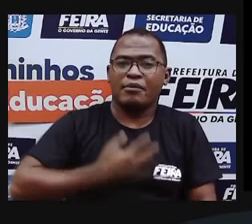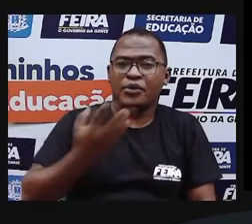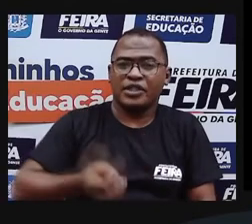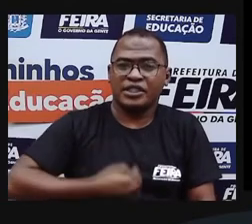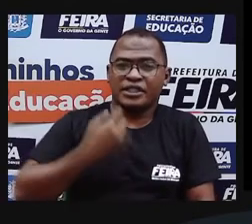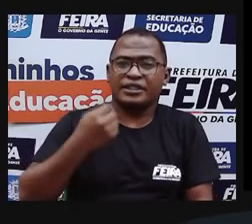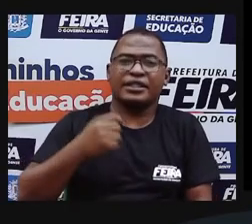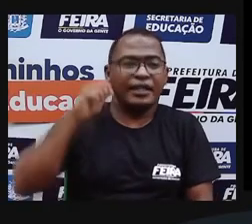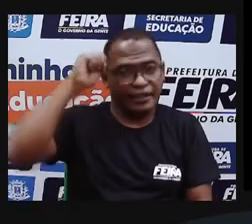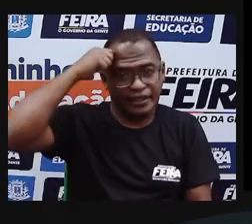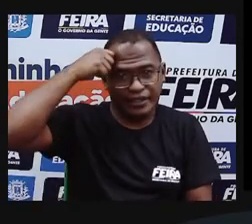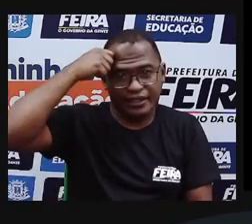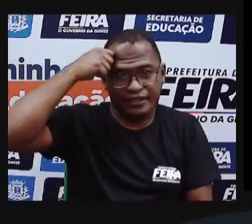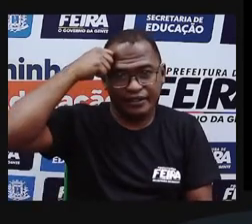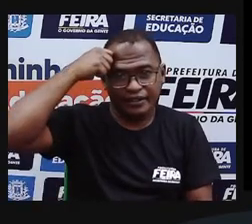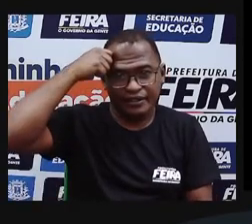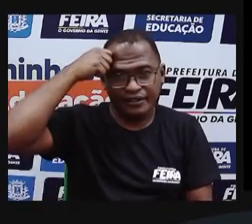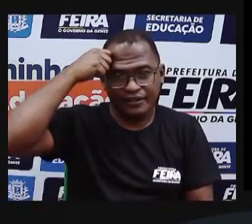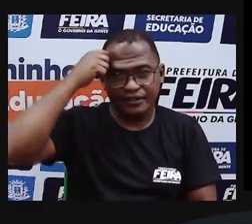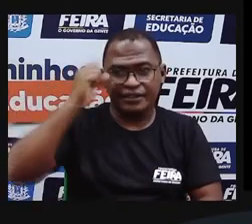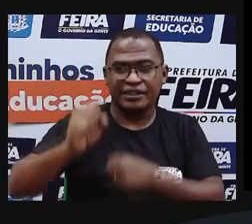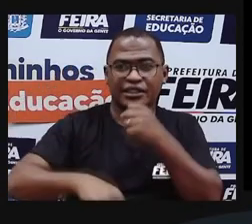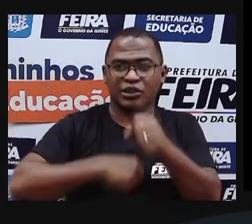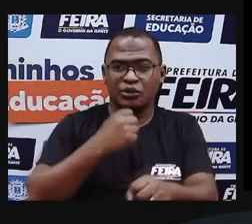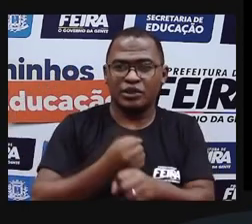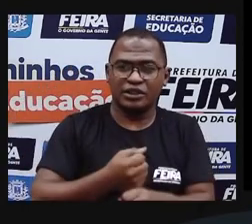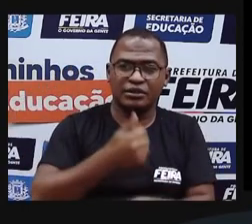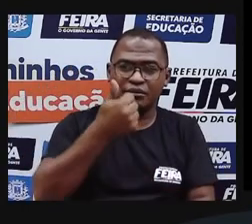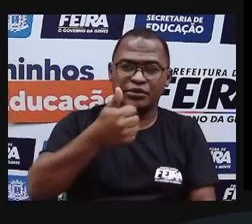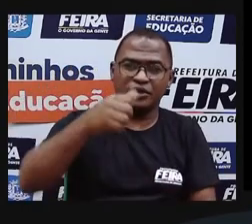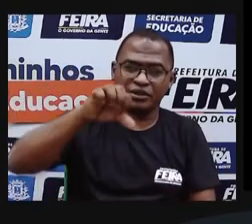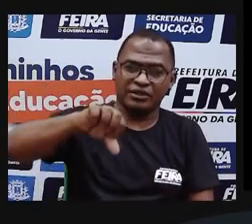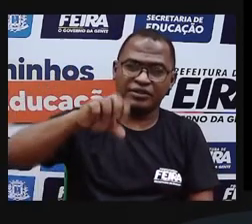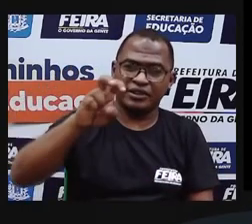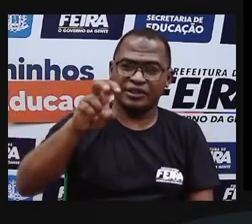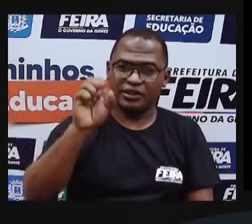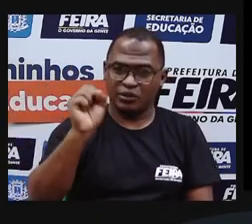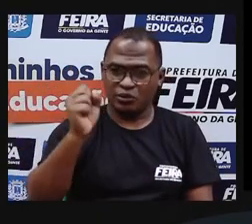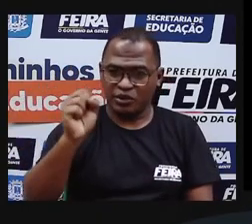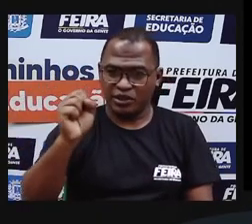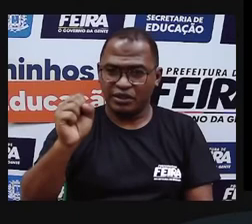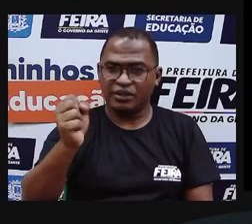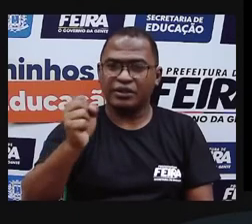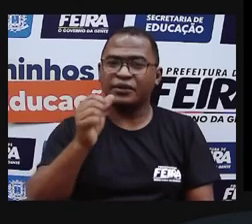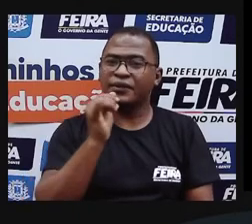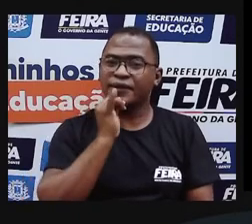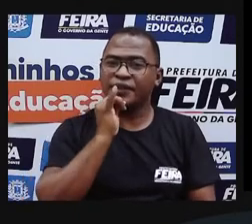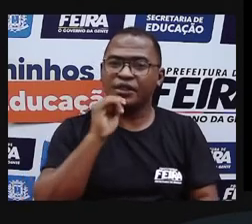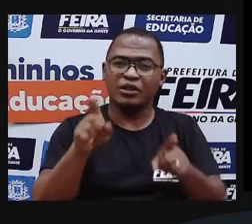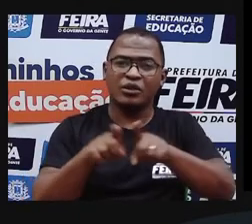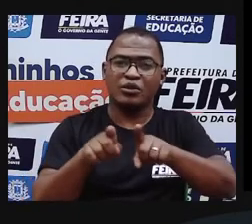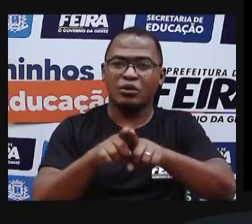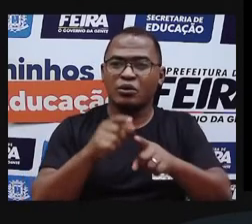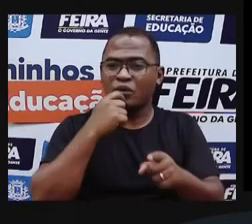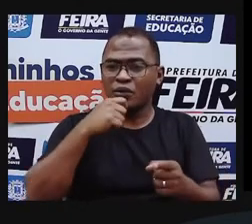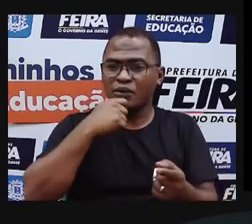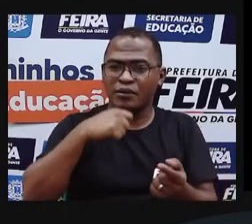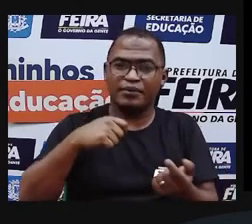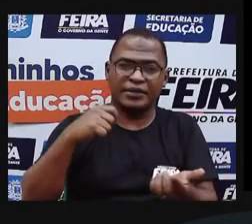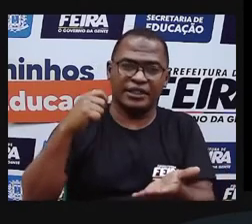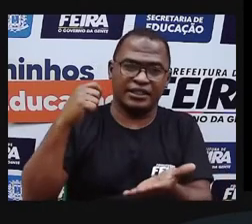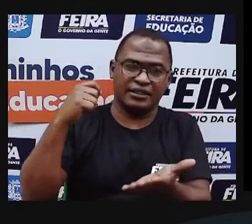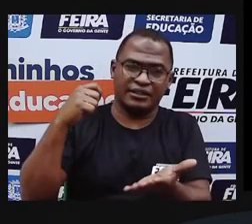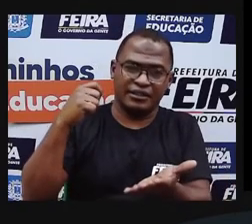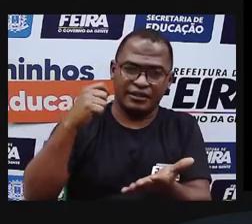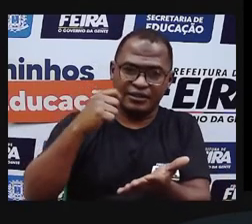leitores. Em 58, o repórter do jornal Folha da Noite, Audálio Dantas, foi designado para